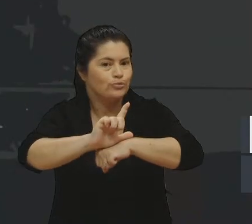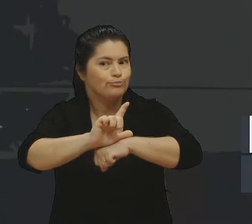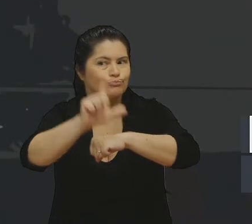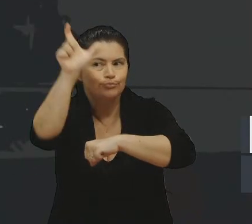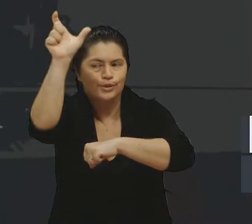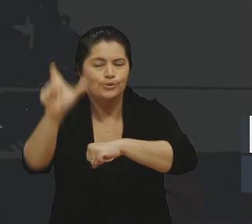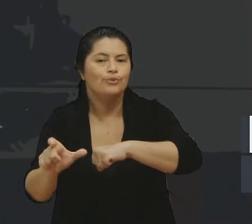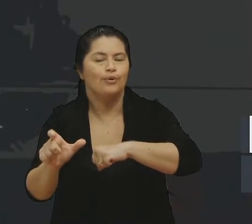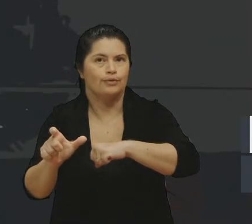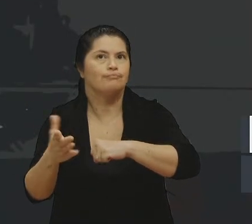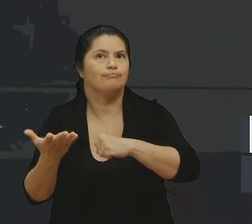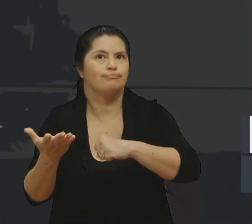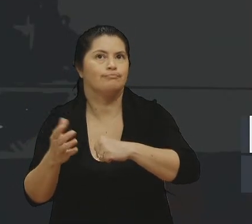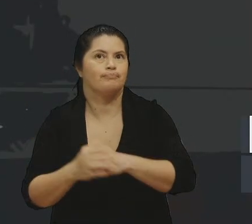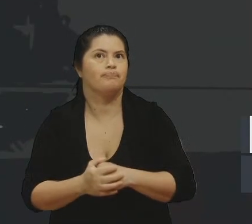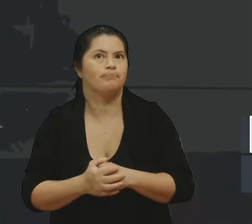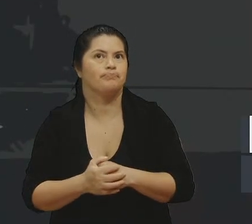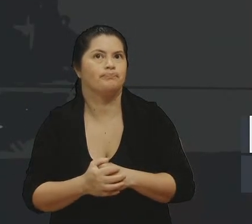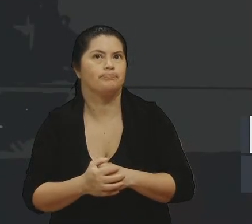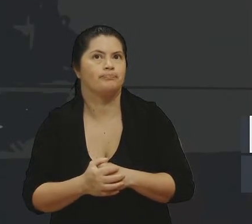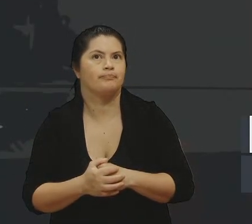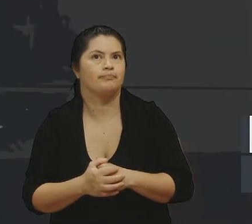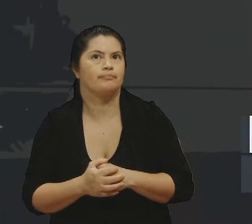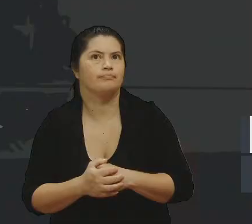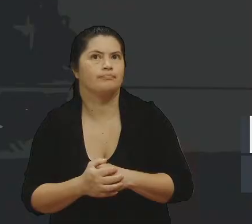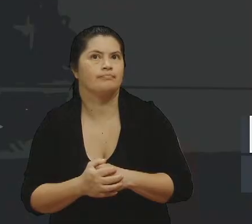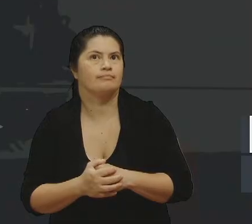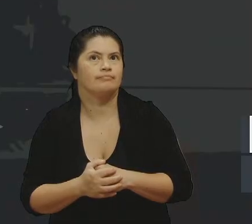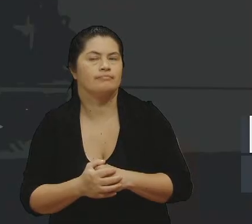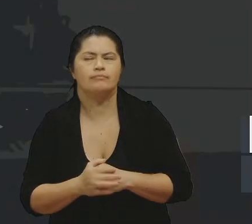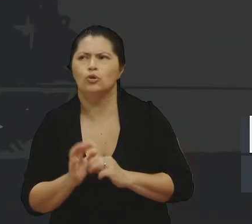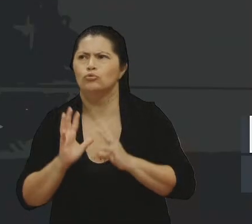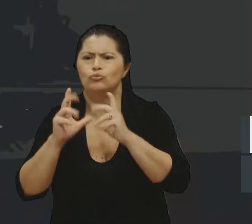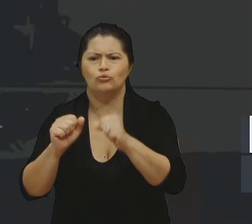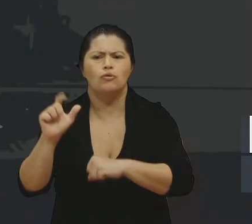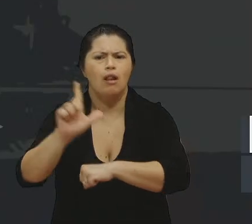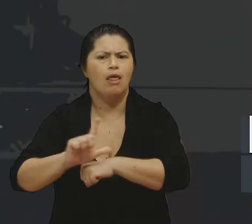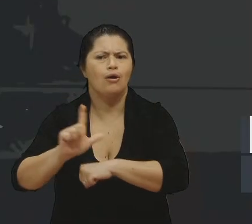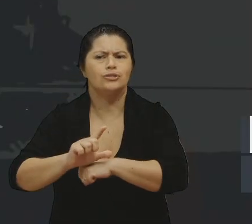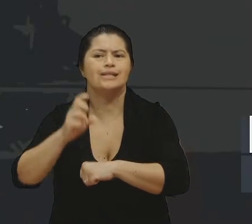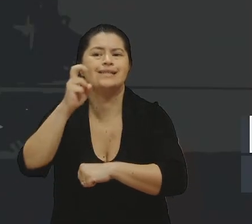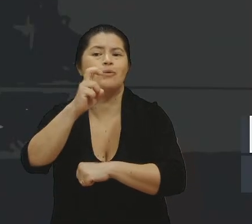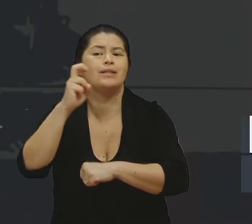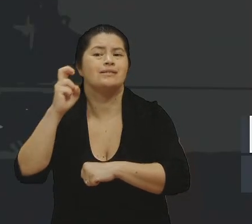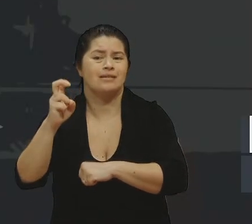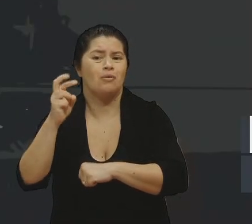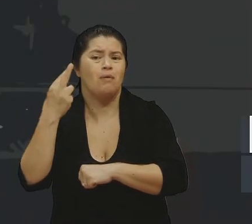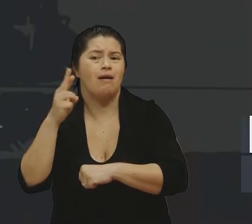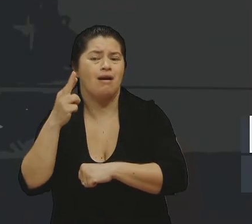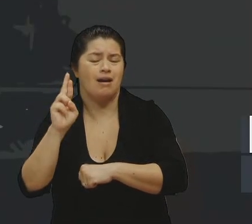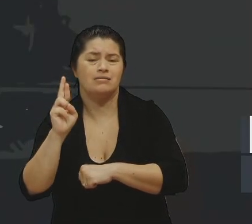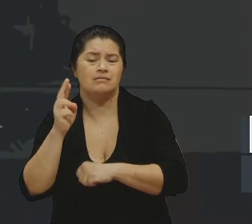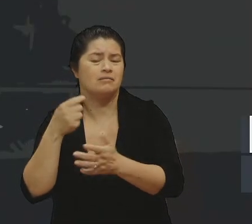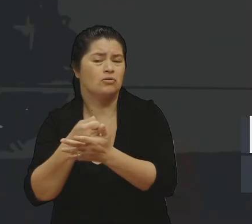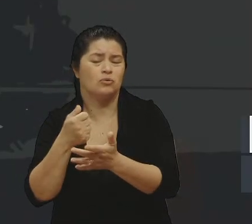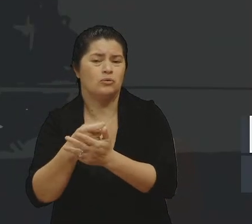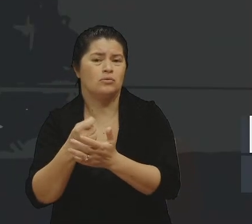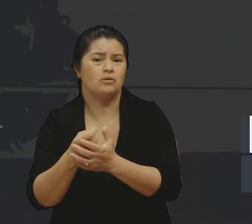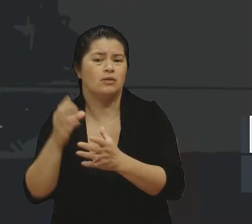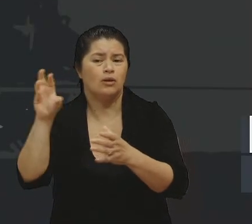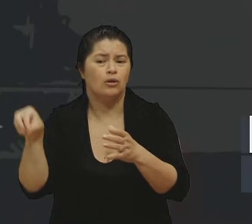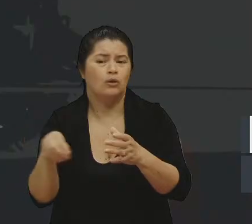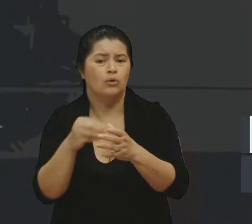ticket médio, sabe quanto que é o ticket médio da nossa loja? De todas, R$55. Sabe quanto que é do cara que está dentro do clube?